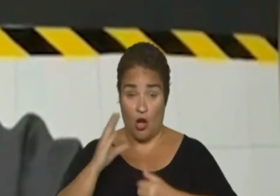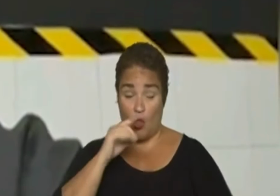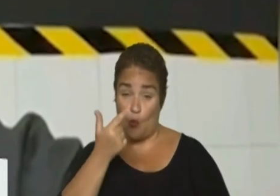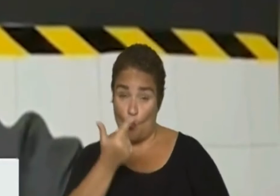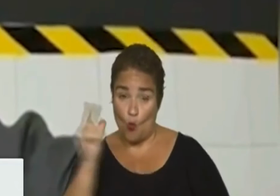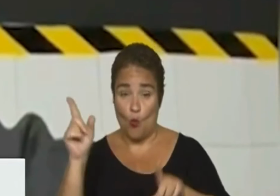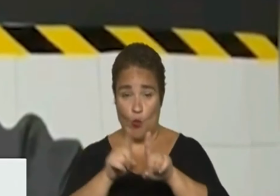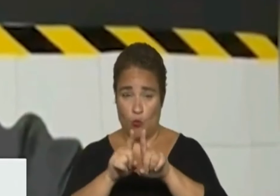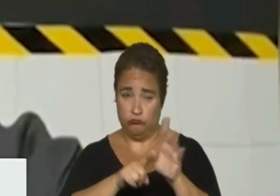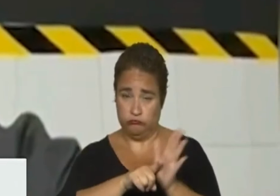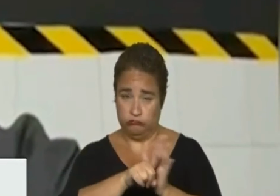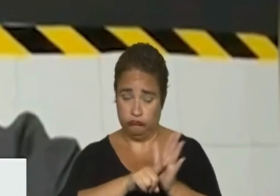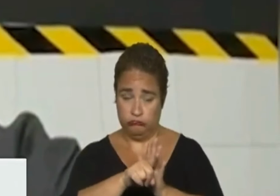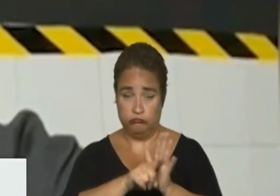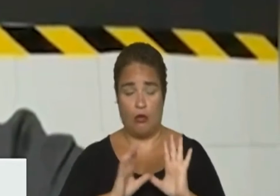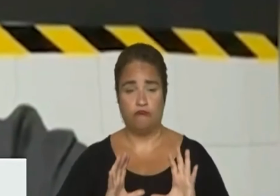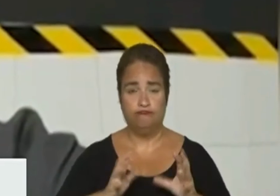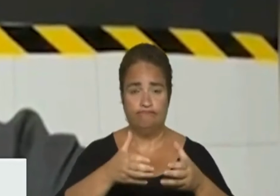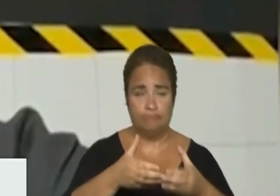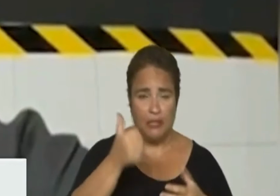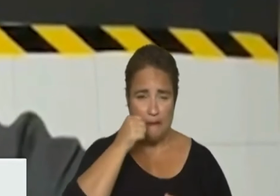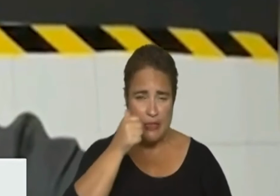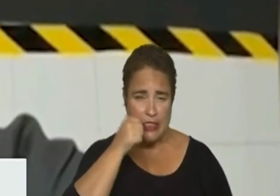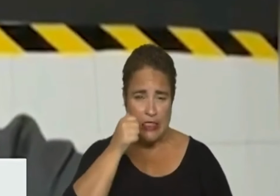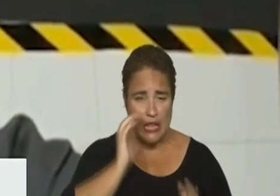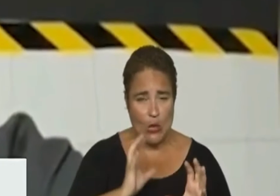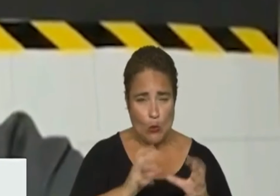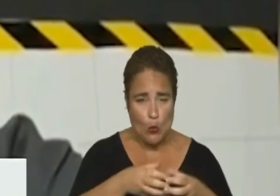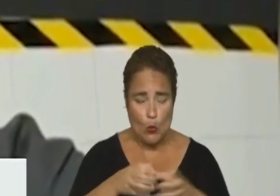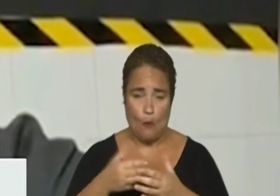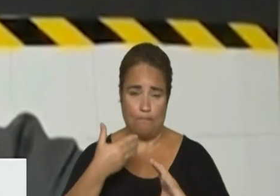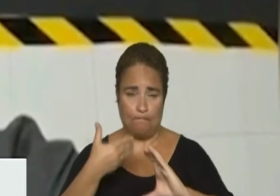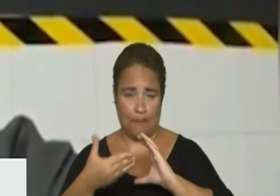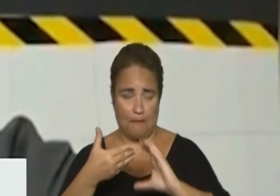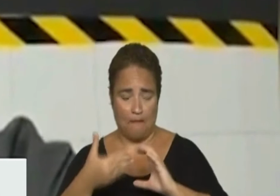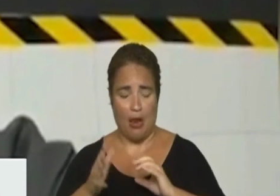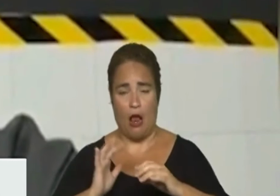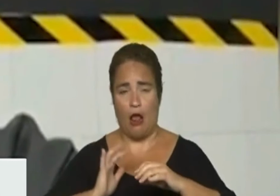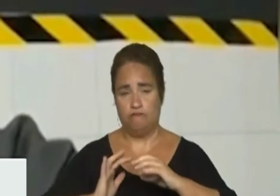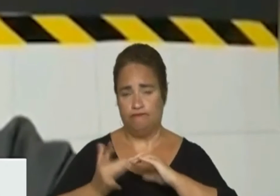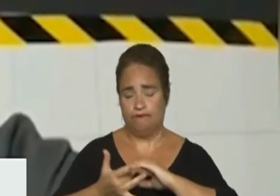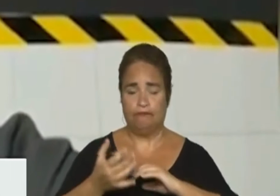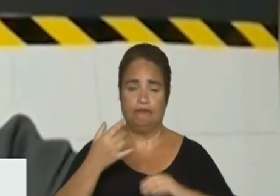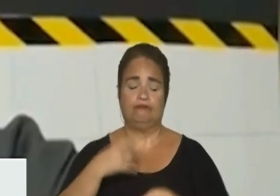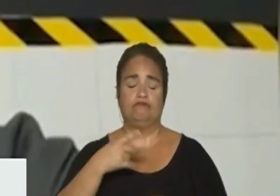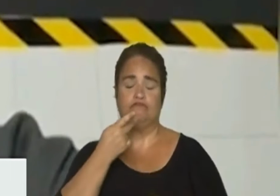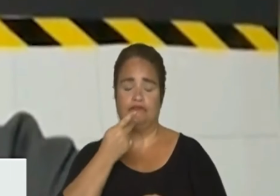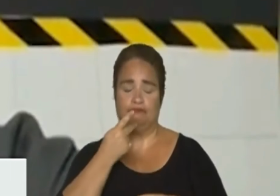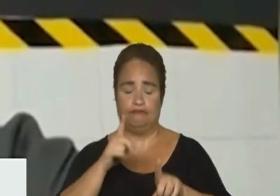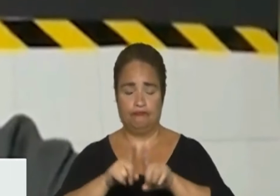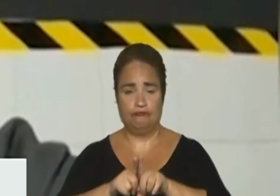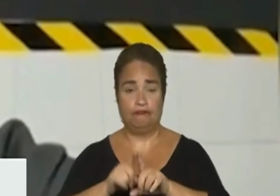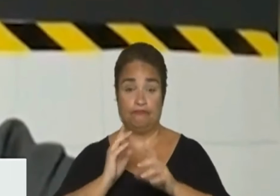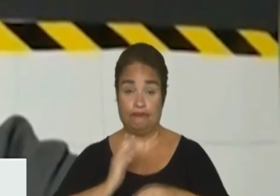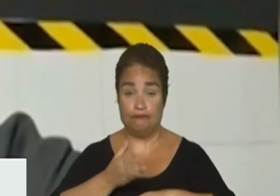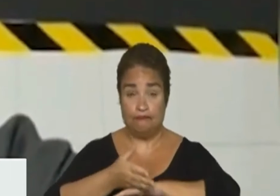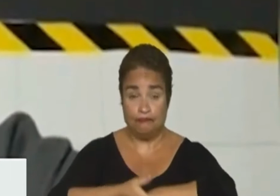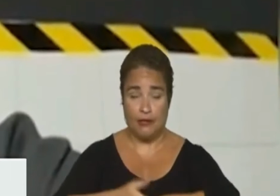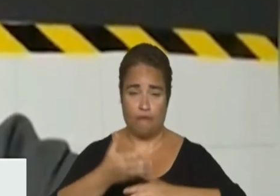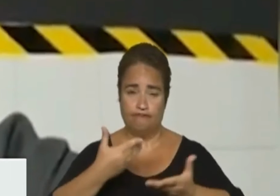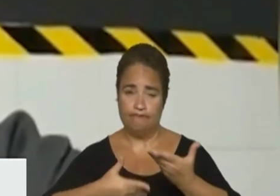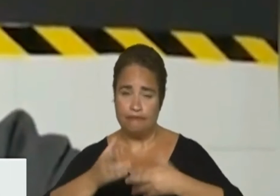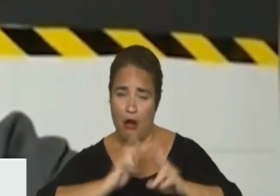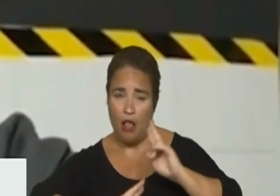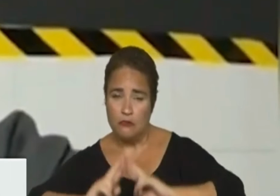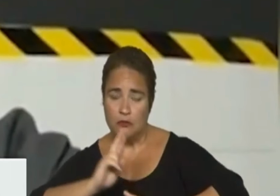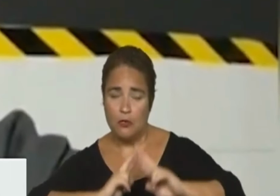outros dos investigados, eles abordavam meninas em grupos de bate-papo de aplicativos como o Discord, né? Engajavam ali um